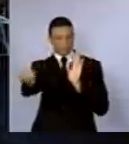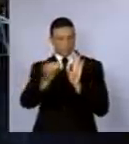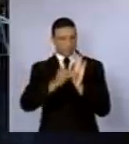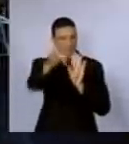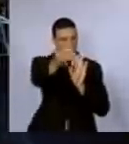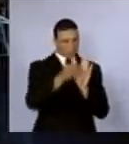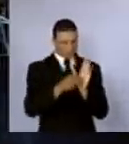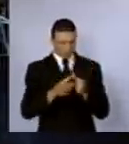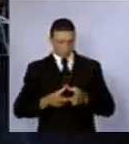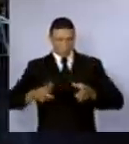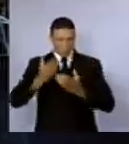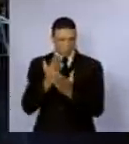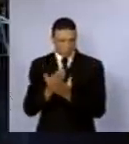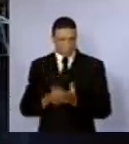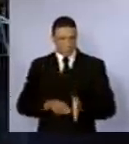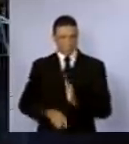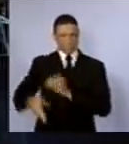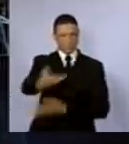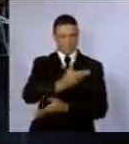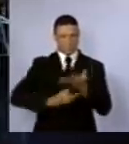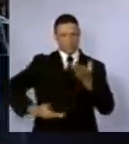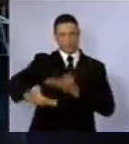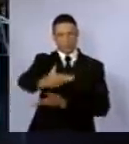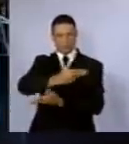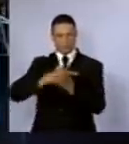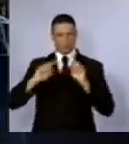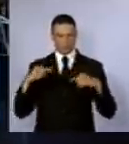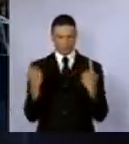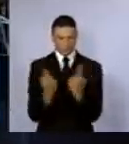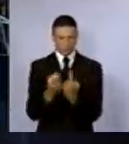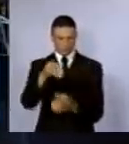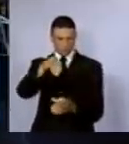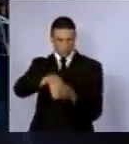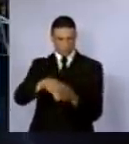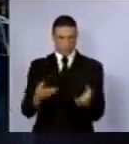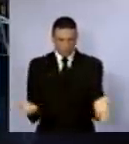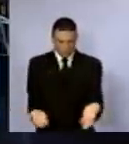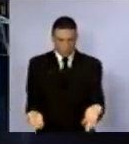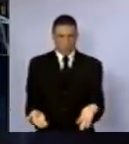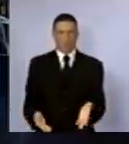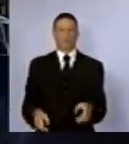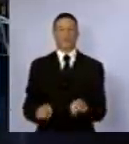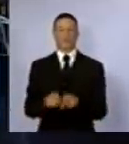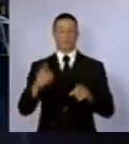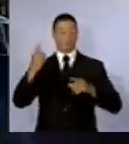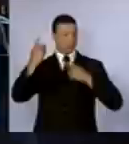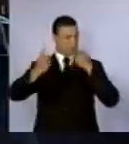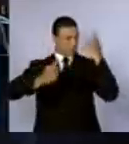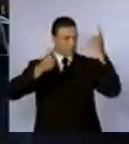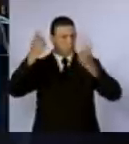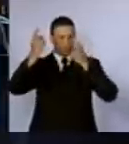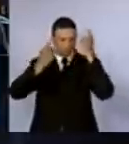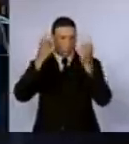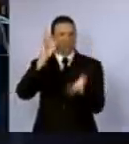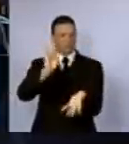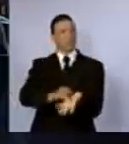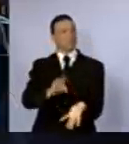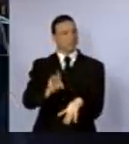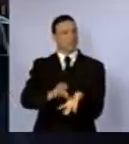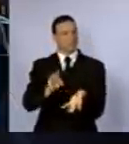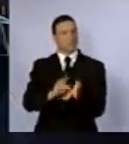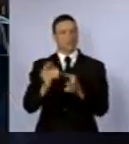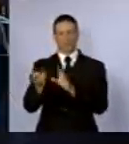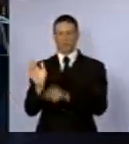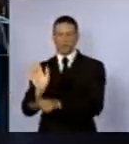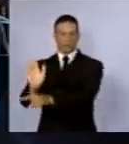especificamente a participar da audiência, né? Além da preocupação que a gente tem efetivamente com toda a questão